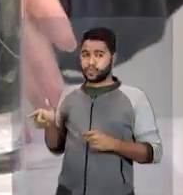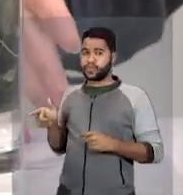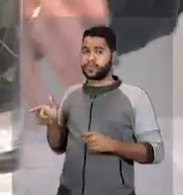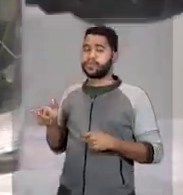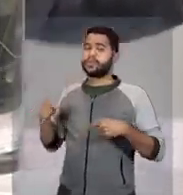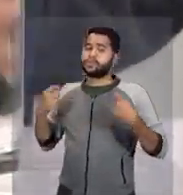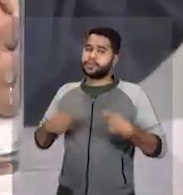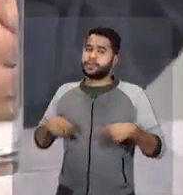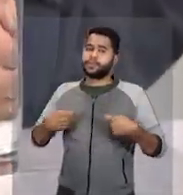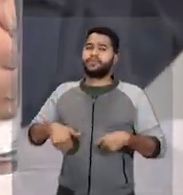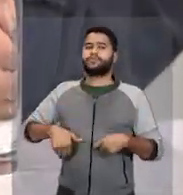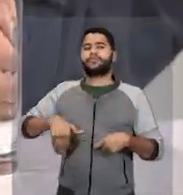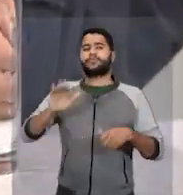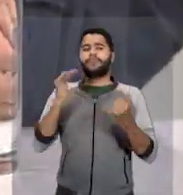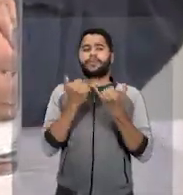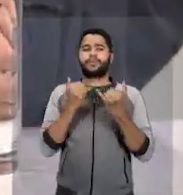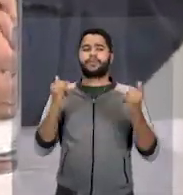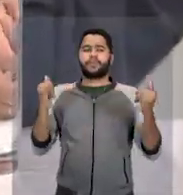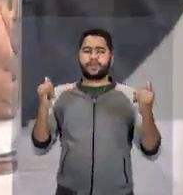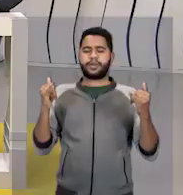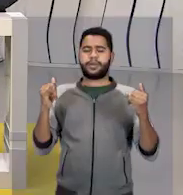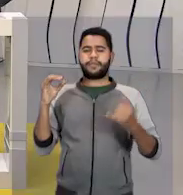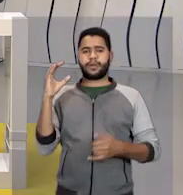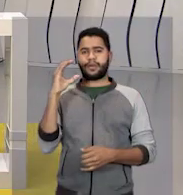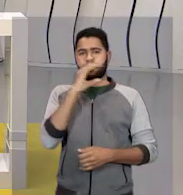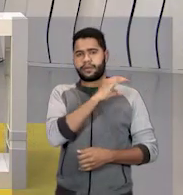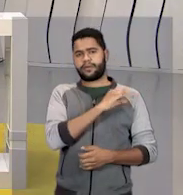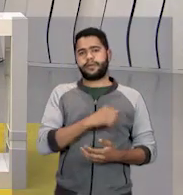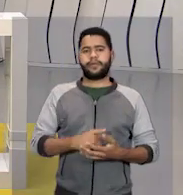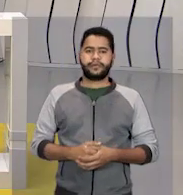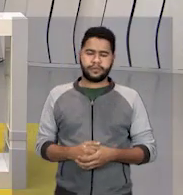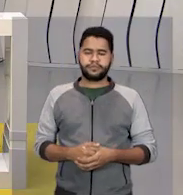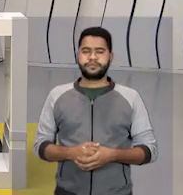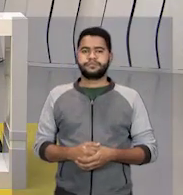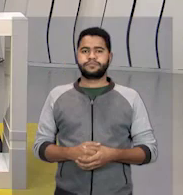mais energia para aquecê-lo, ok?